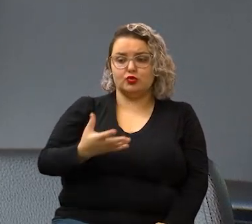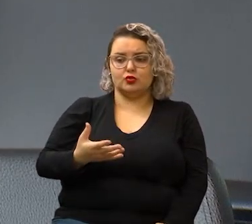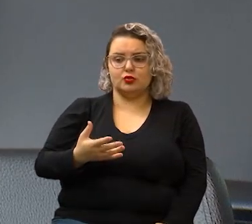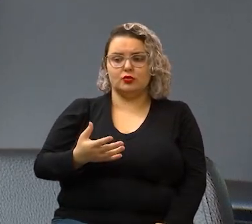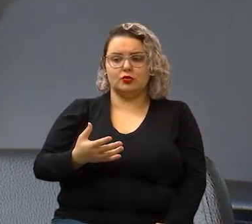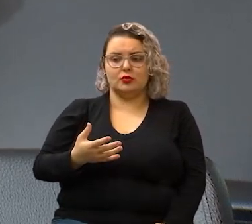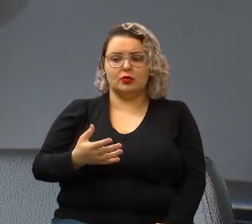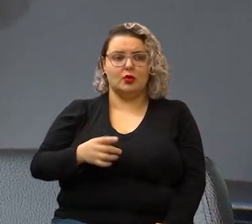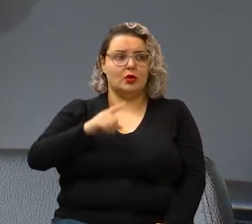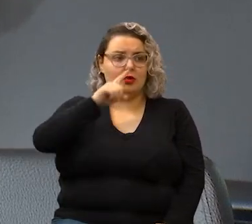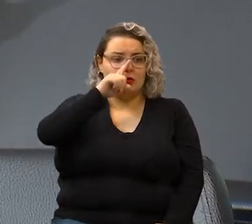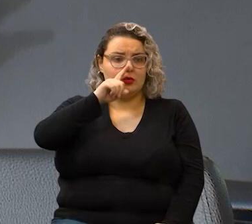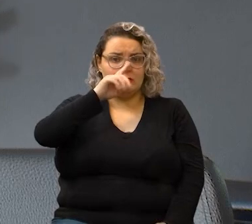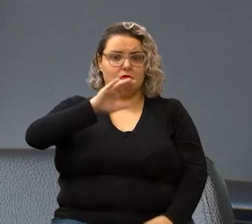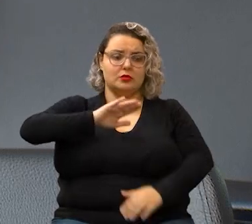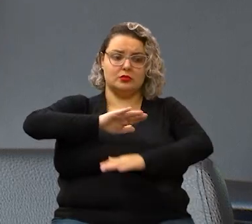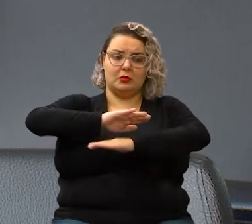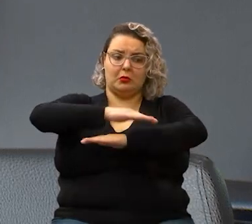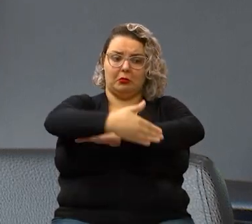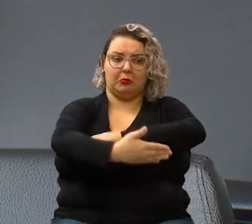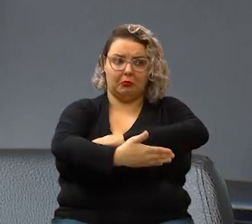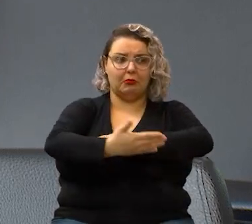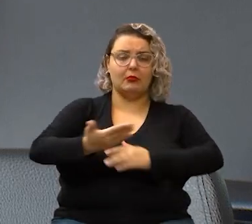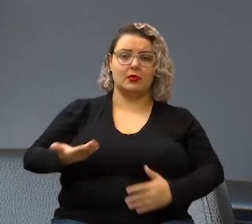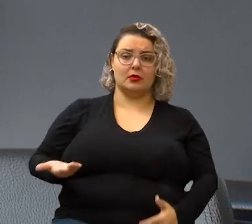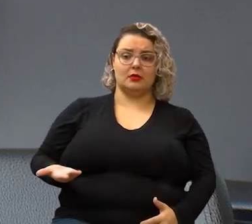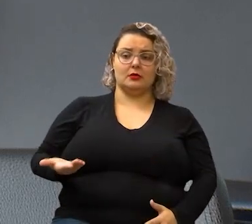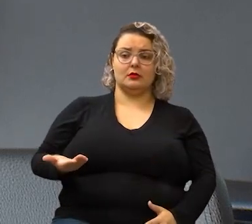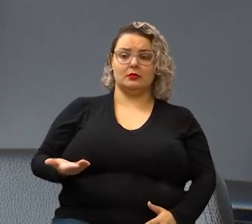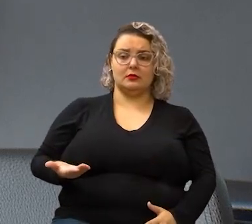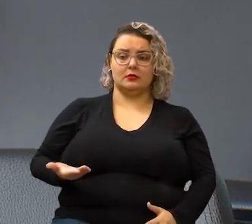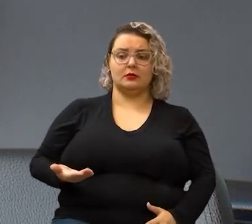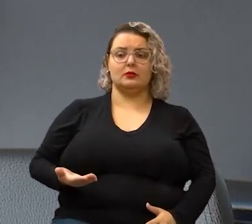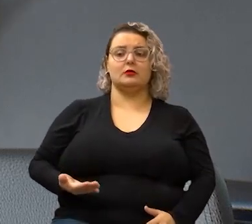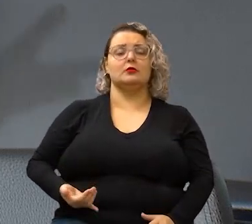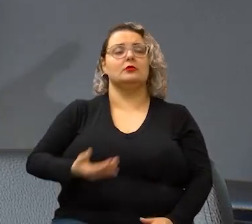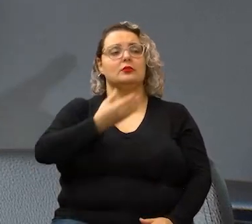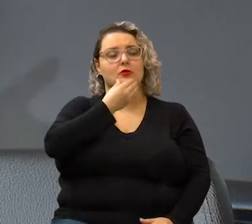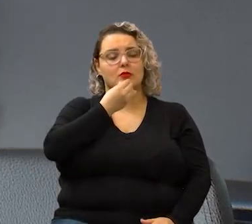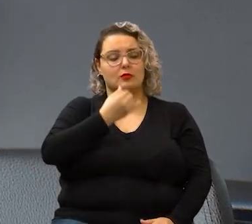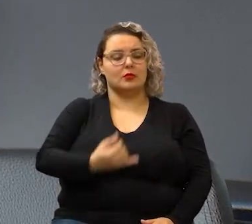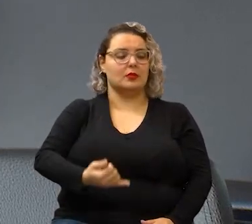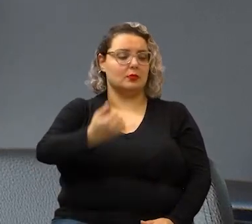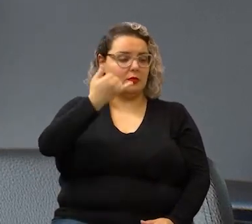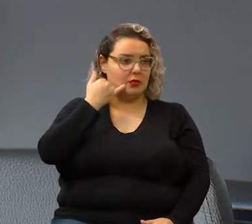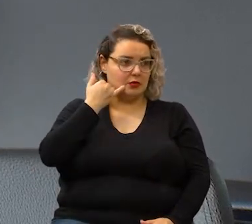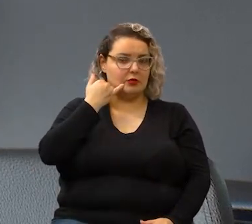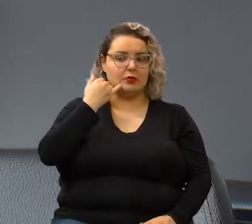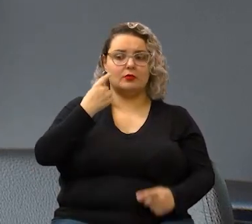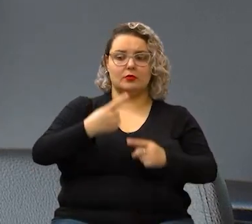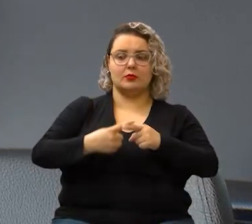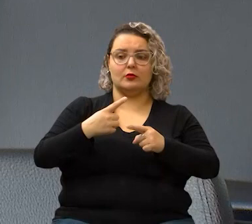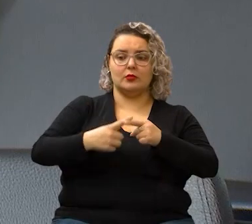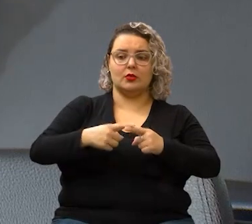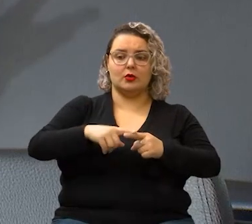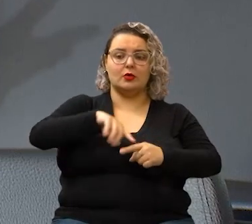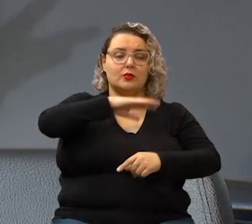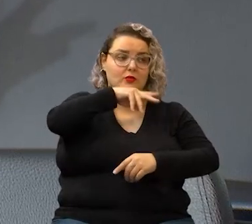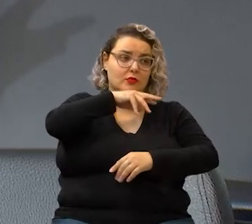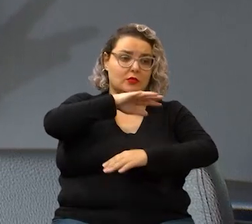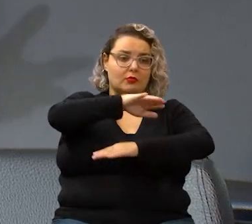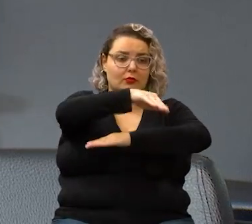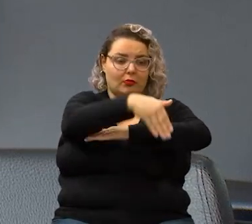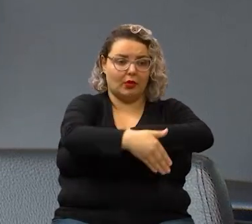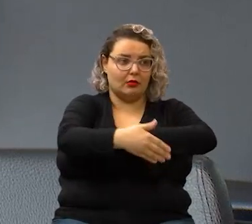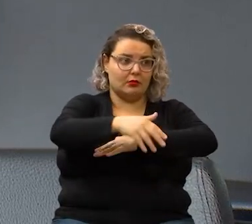Enxuto, estava um risco de cair até carro. Então o rapaz me ligou, porque inclusive caiu até